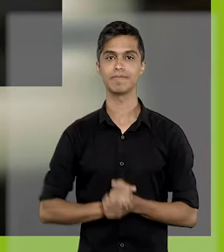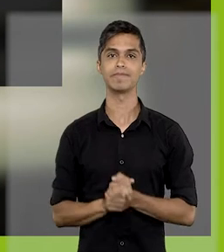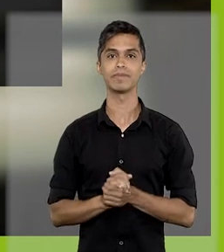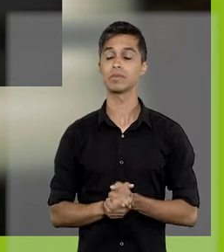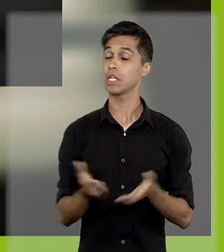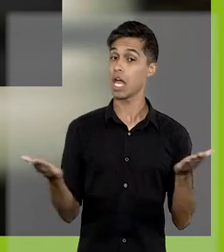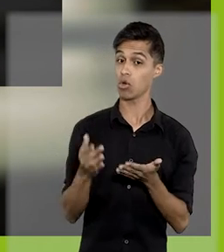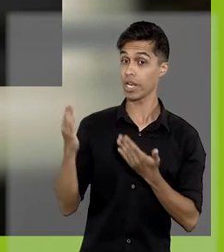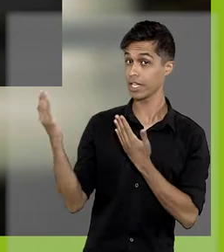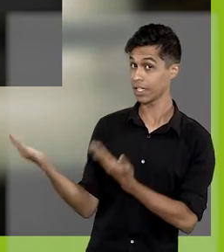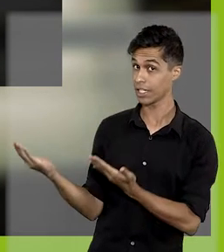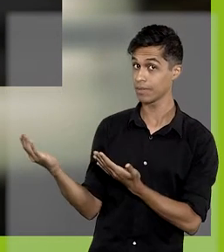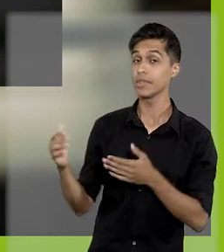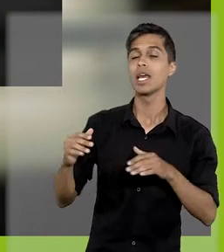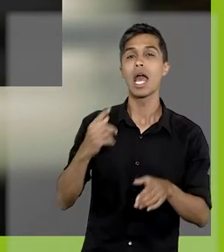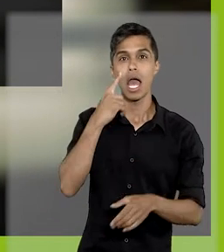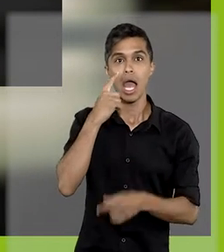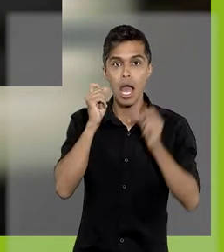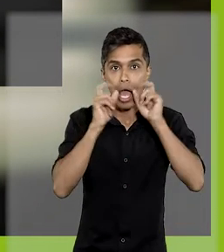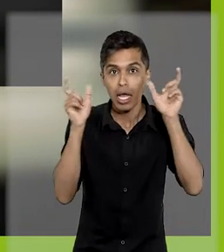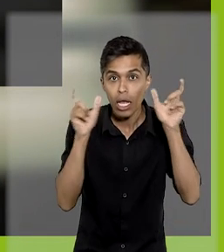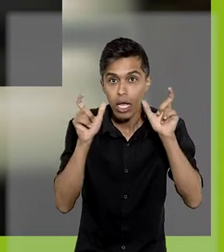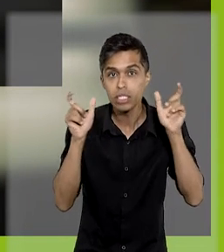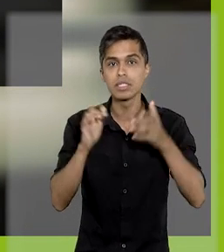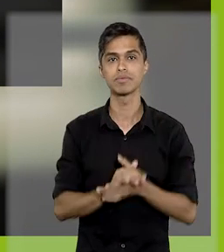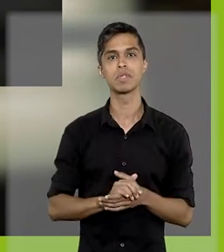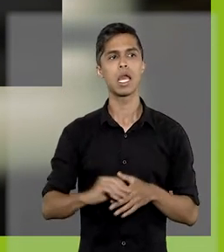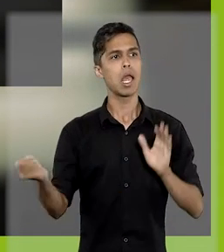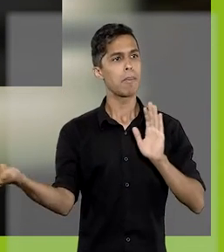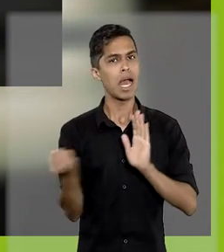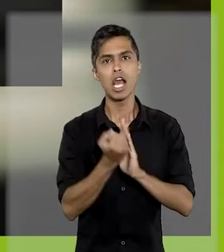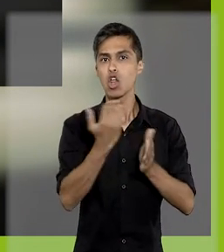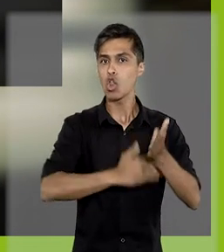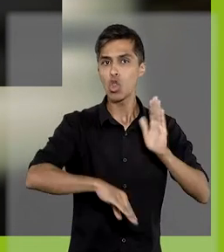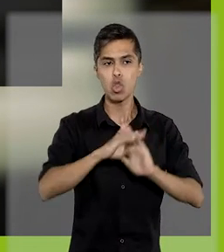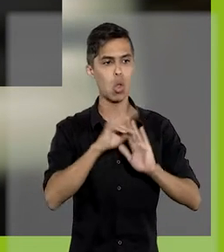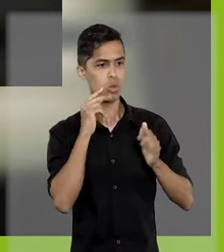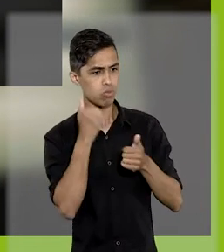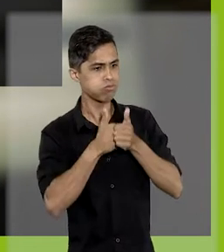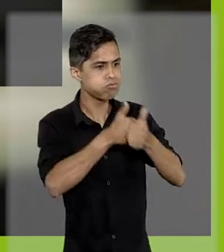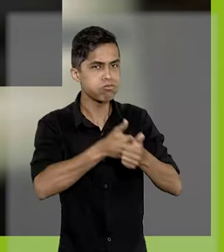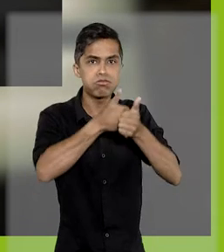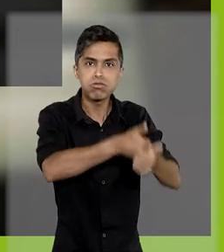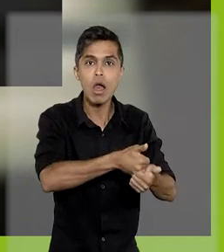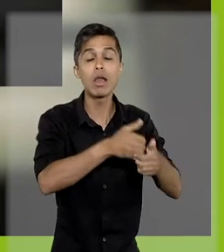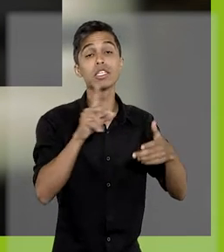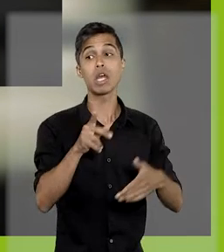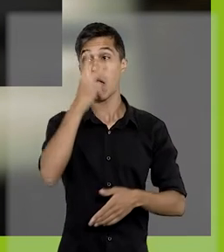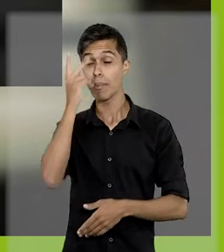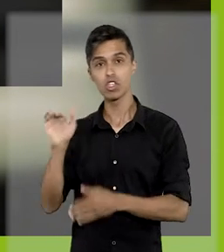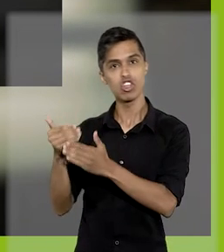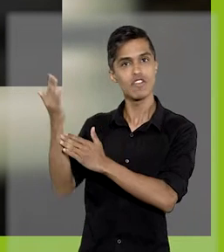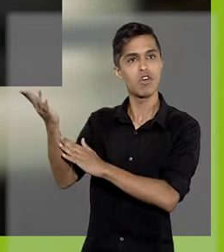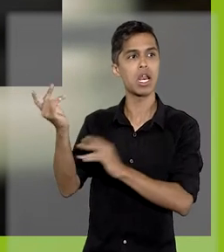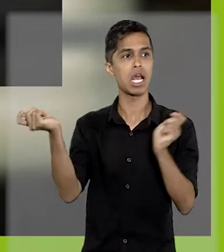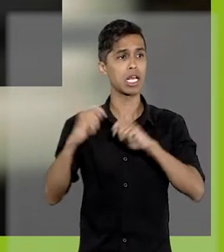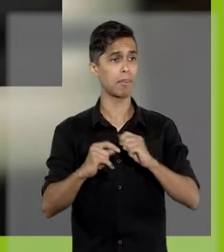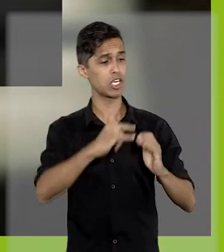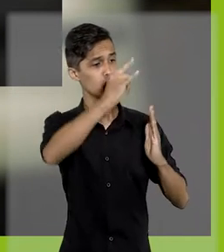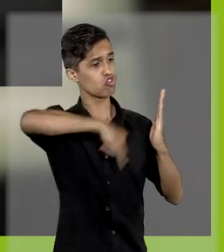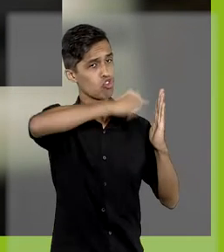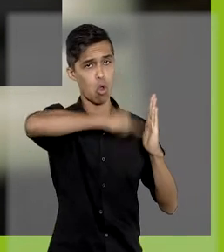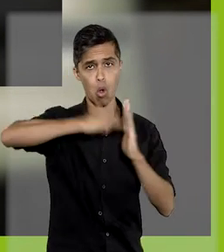aqui, atenção! Marcando Acompanhamento Integral do Processo, o destinatário poderá consultar os demais